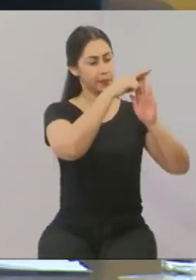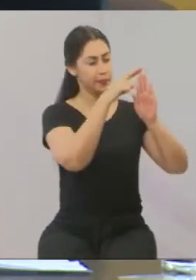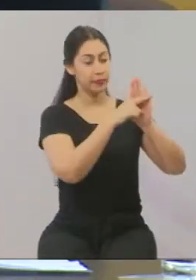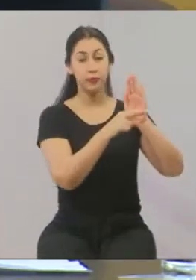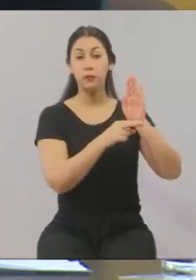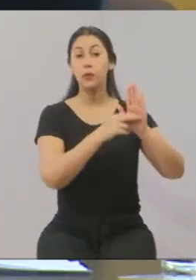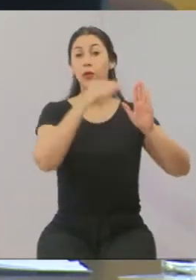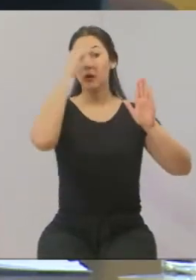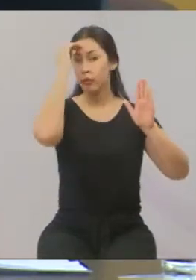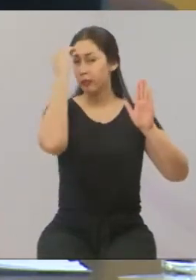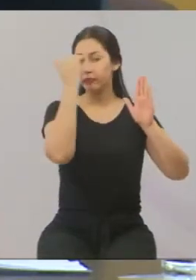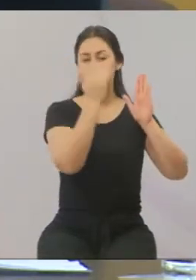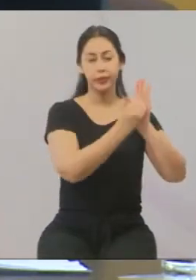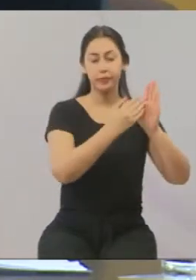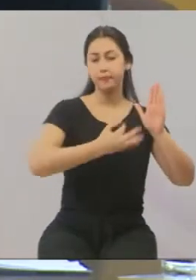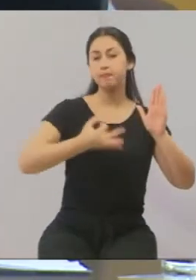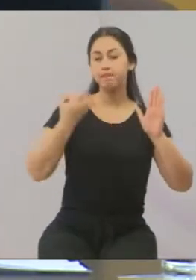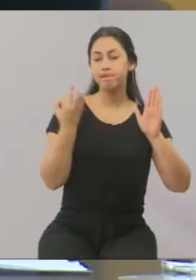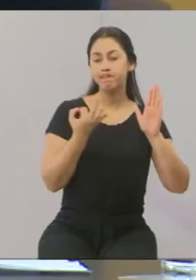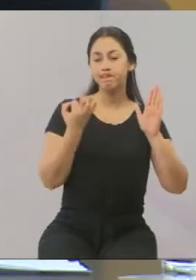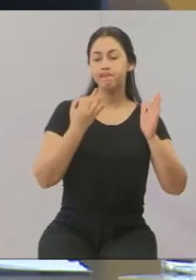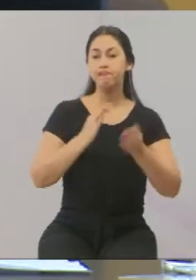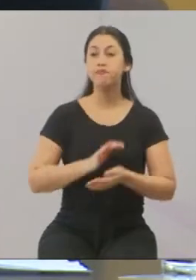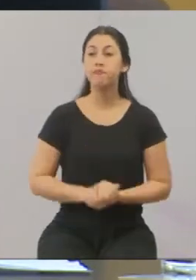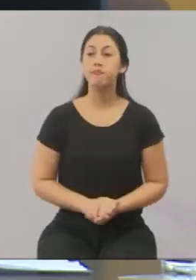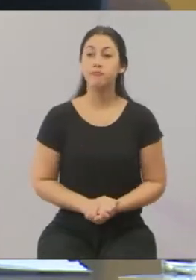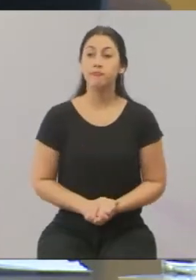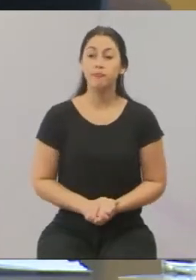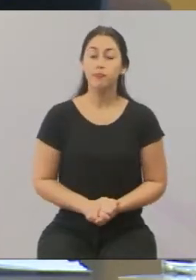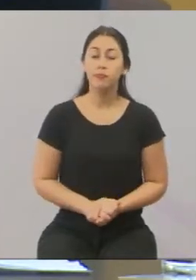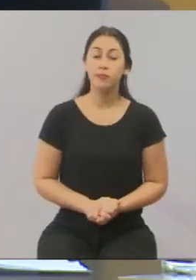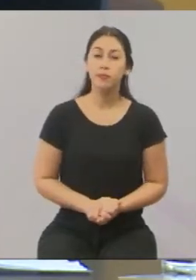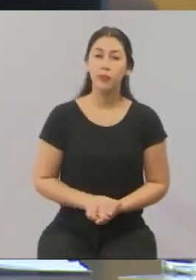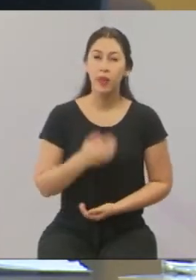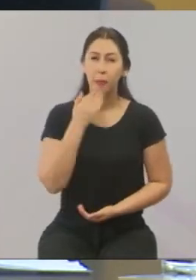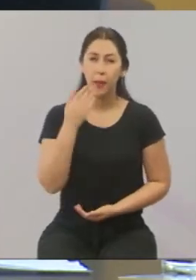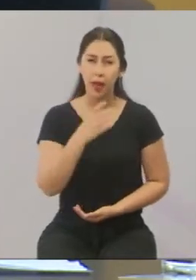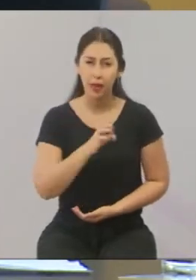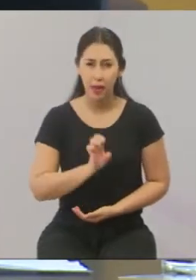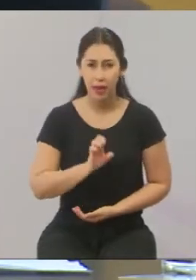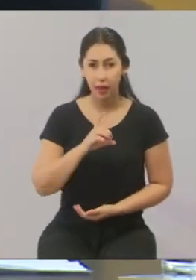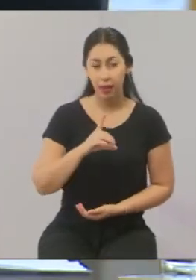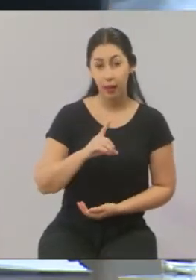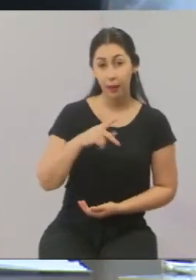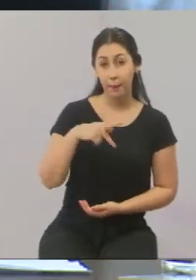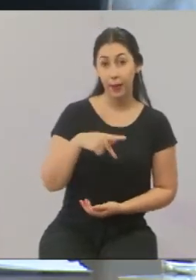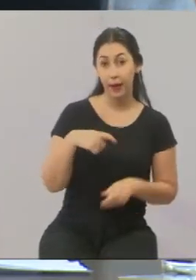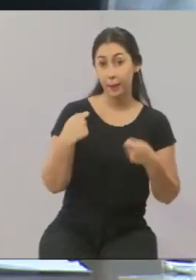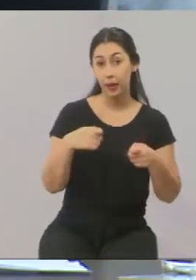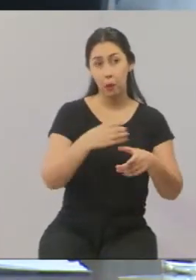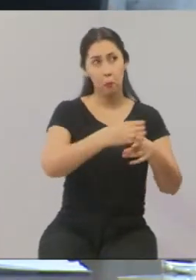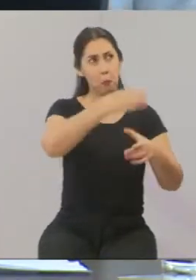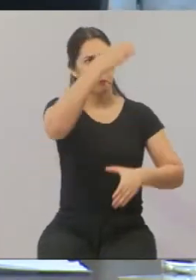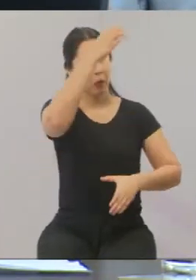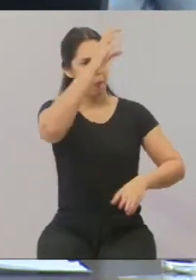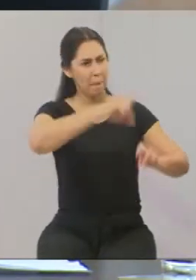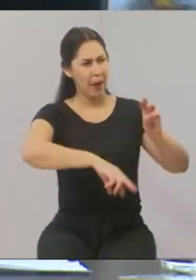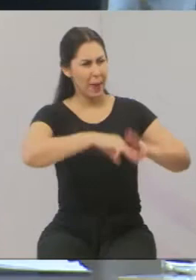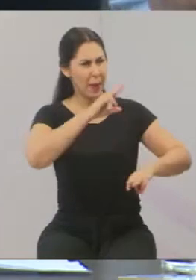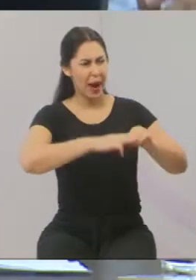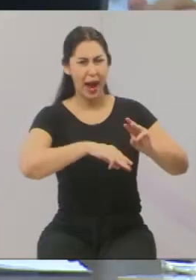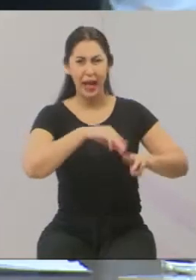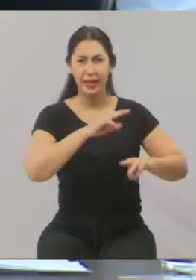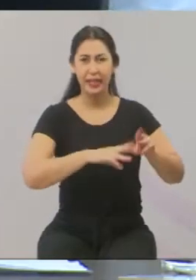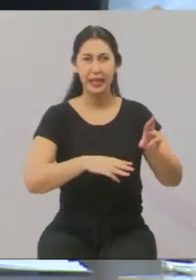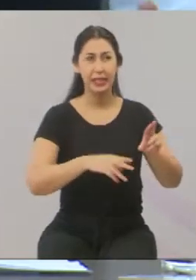pela Igreja Plenário, cumpridas as formalidades regimentais, seja oficiada a IDP solicitando a substituição de 2 postes de madeira que